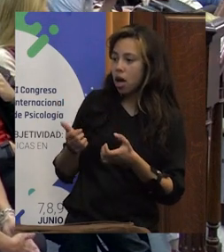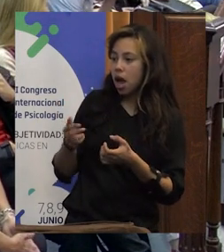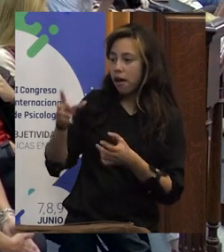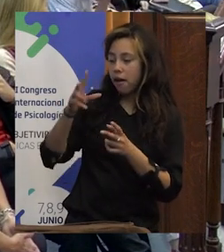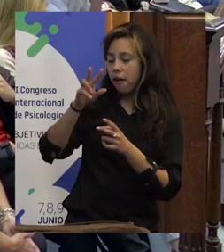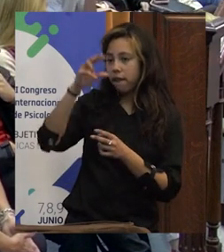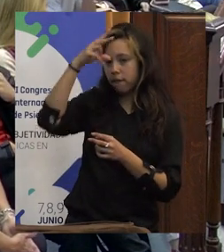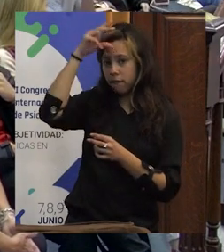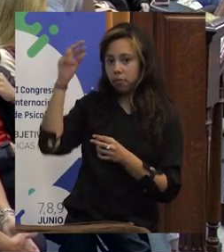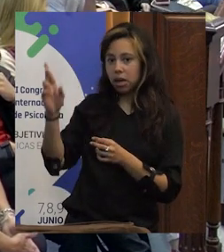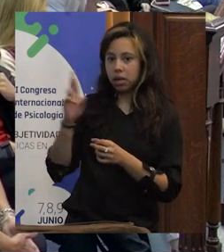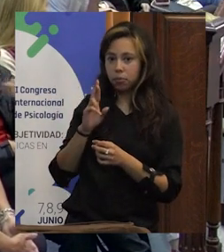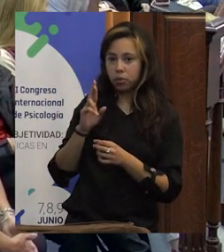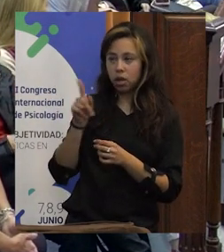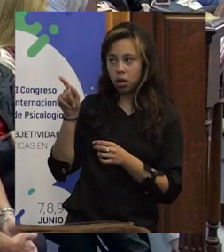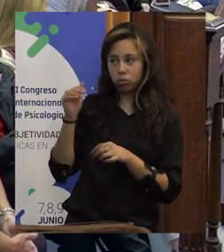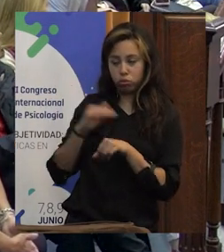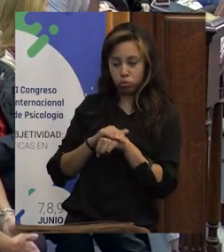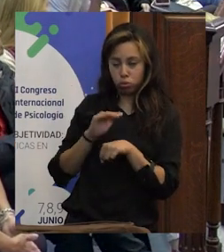Probablemente